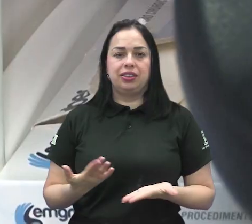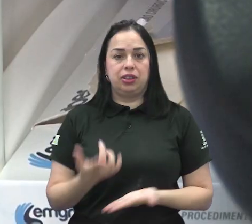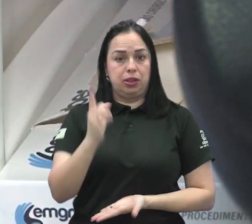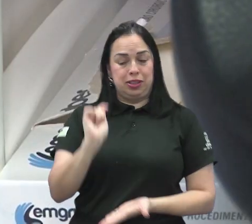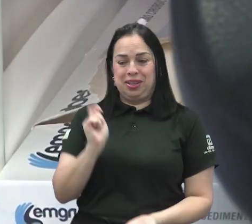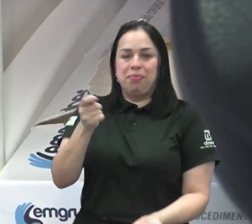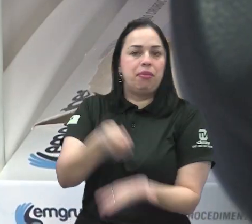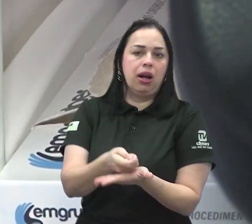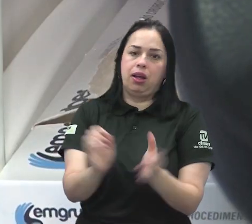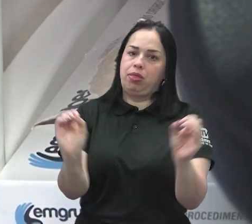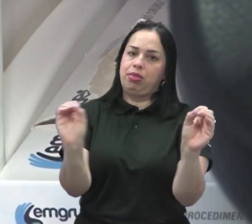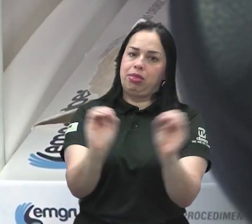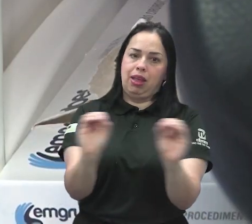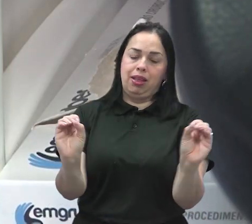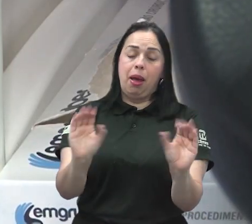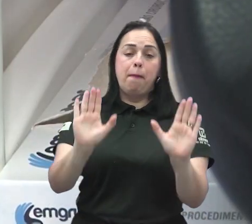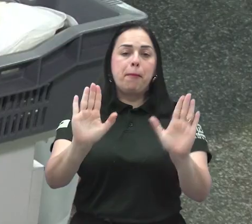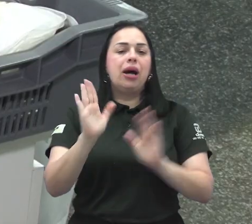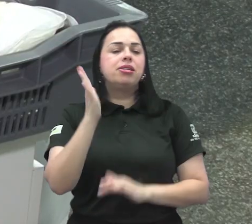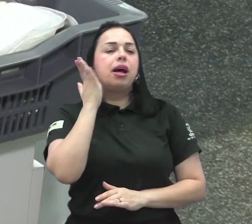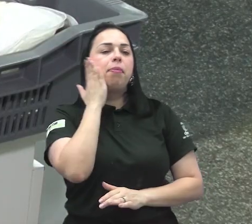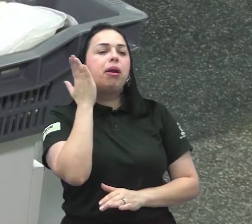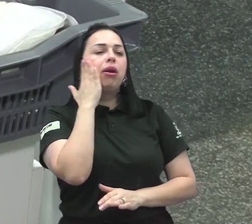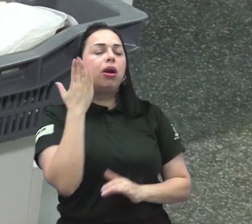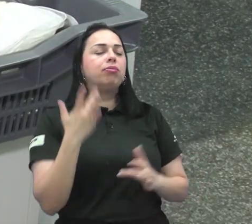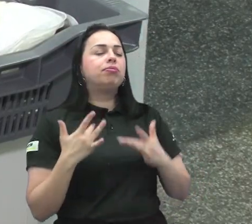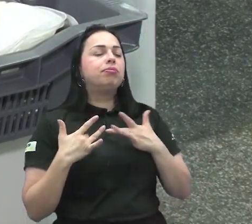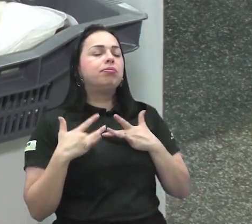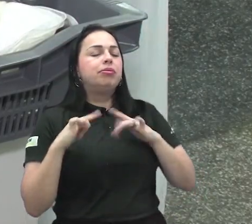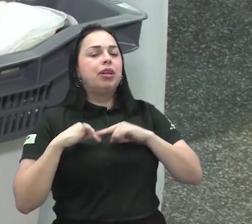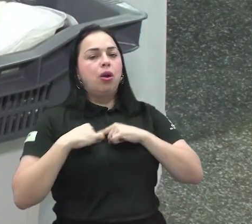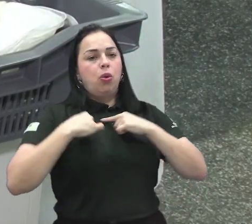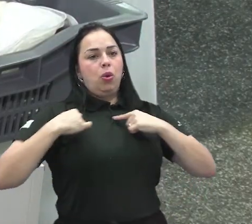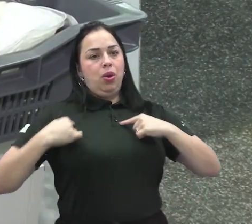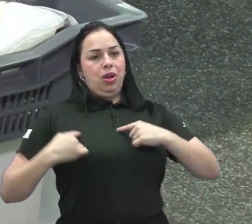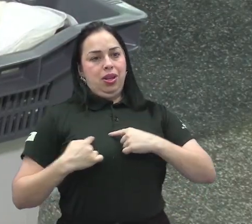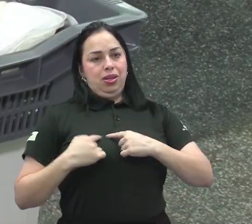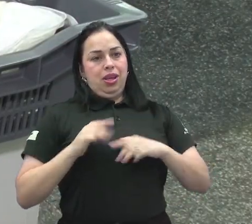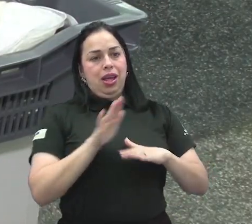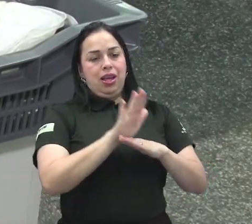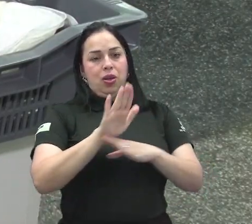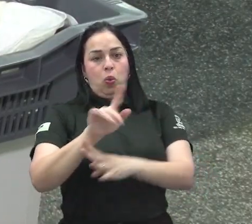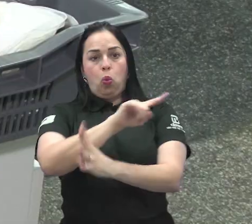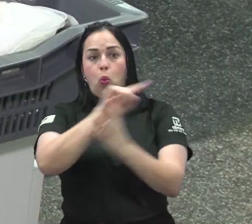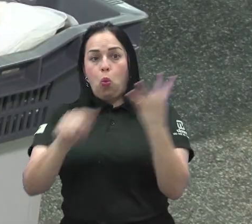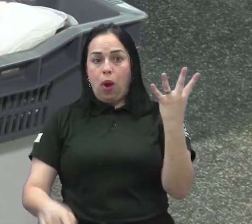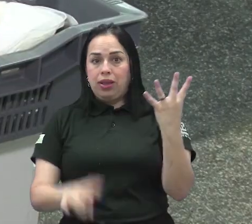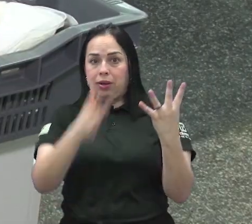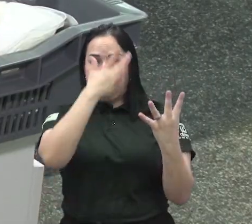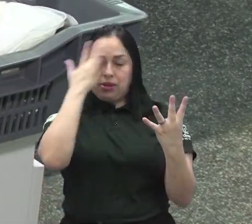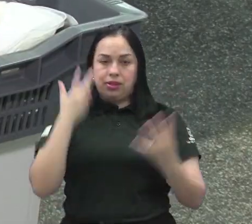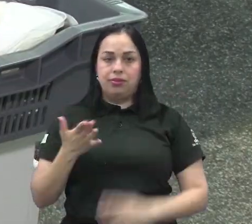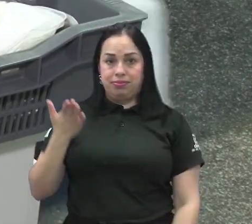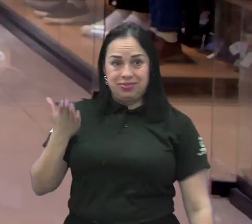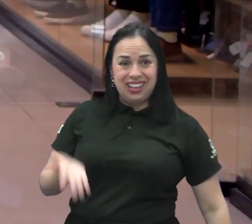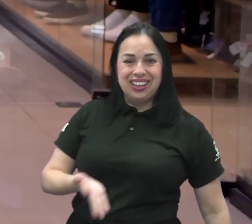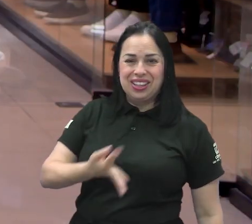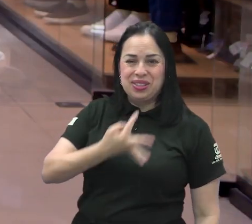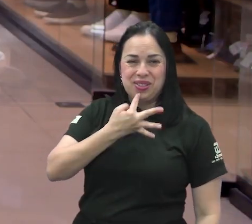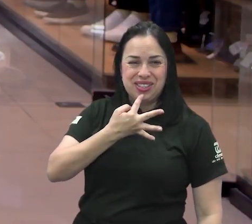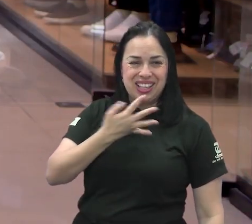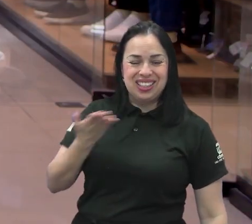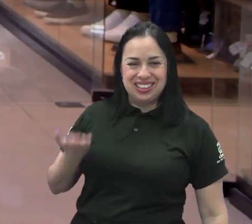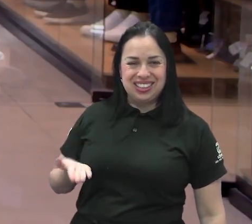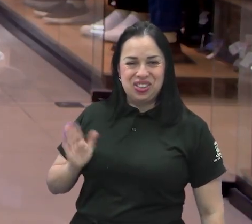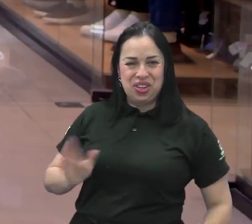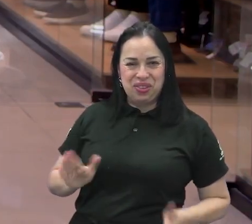recompensa da doação não é mais dinheiro. É saber que o ato de amor pode salvar até 4 vidas.